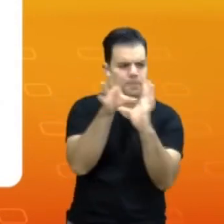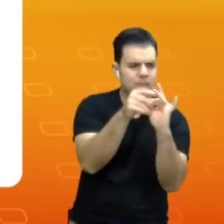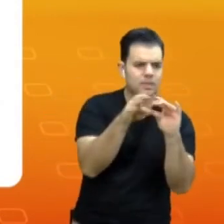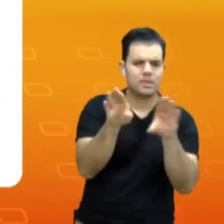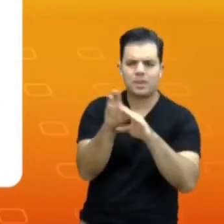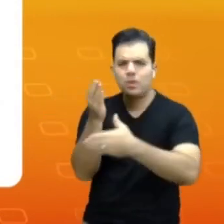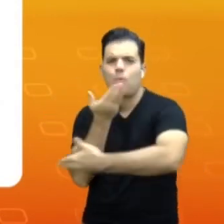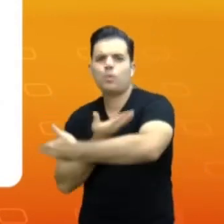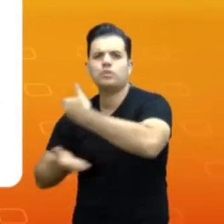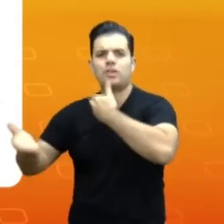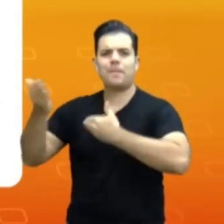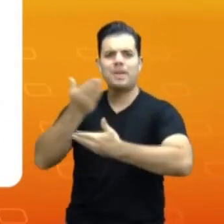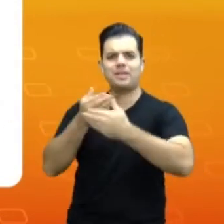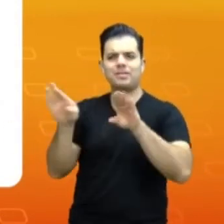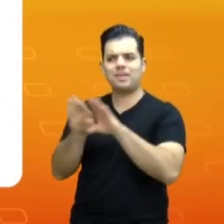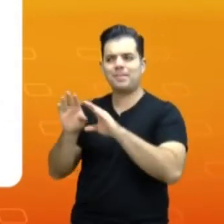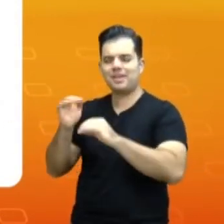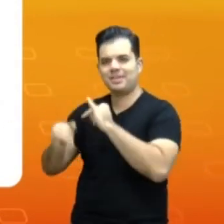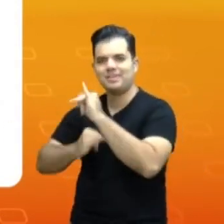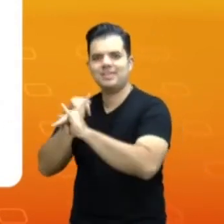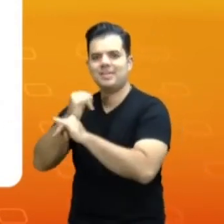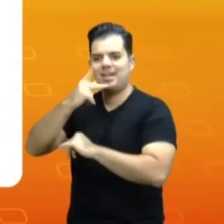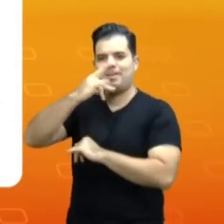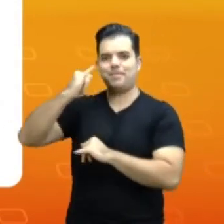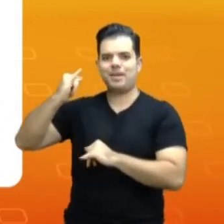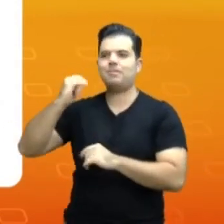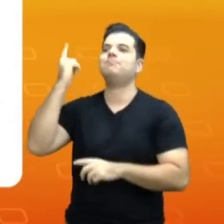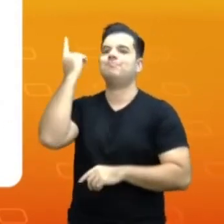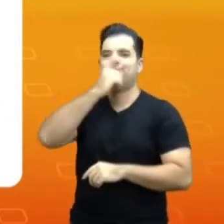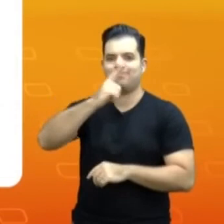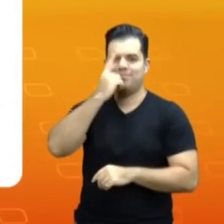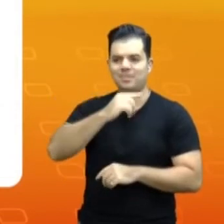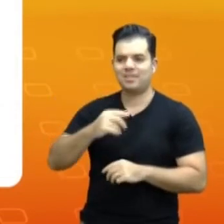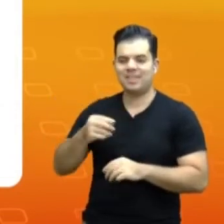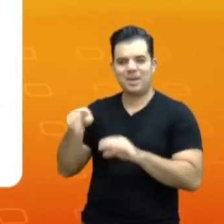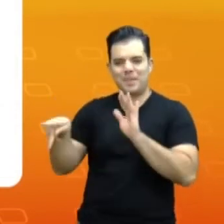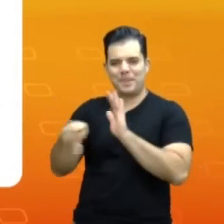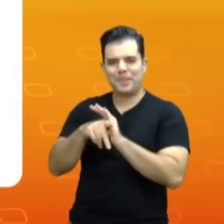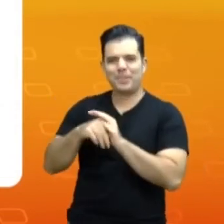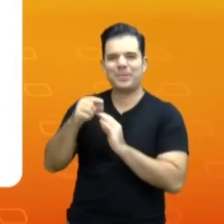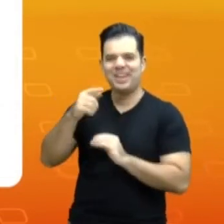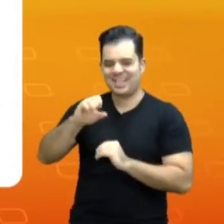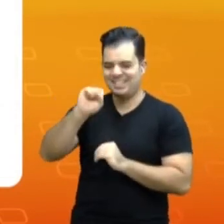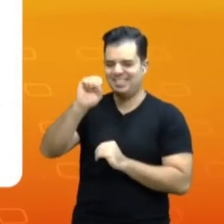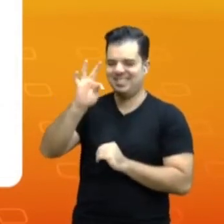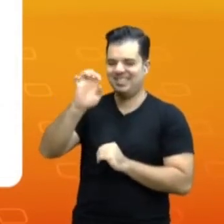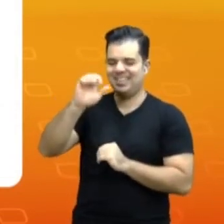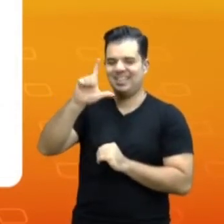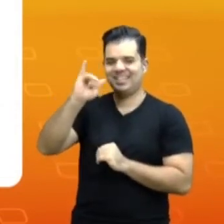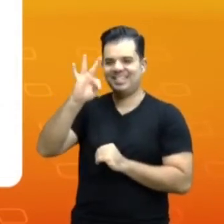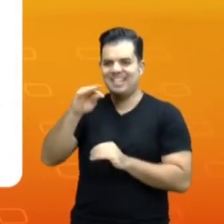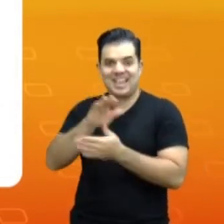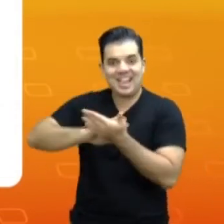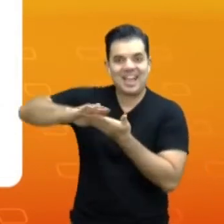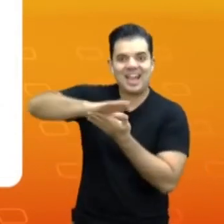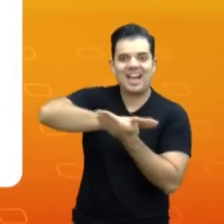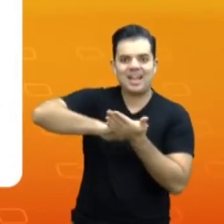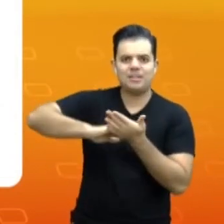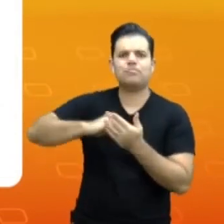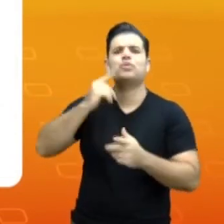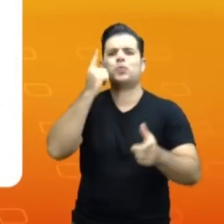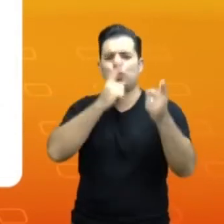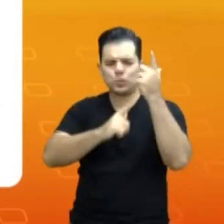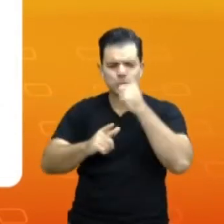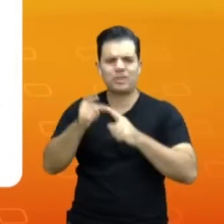dos sinais foi muito efetivo por IP. Até complementando, nós também, sem satélite, trabalhamos aqui, a contingência foi pelo formato